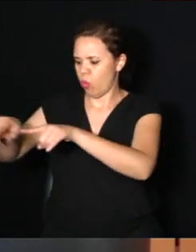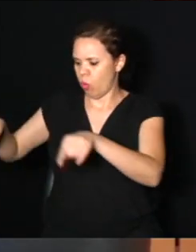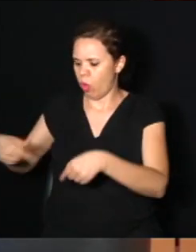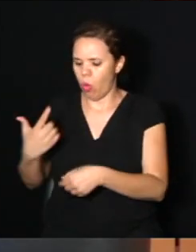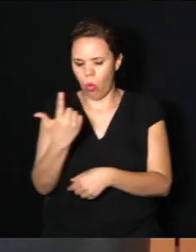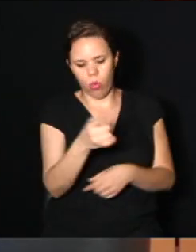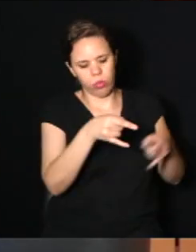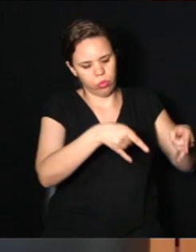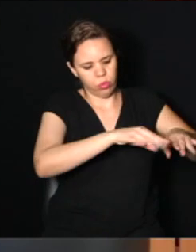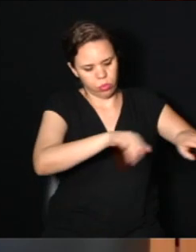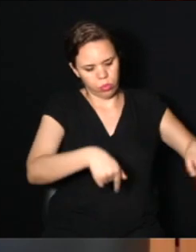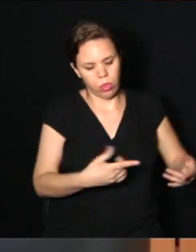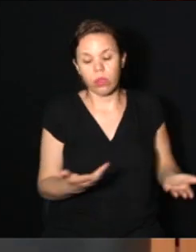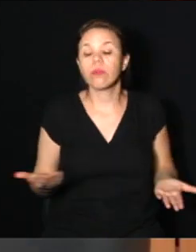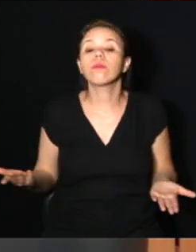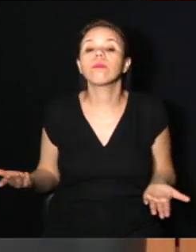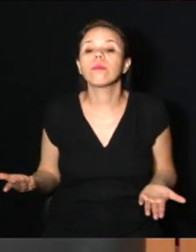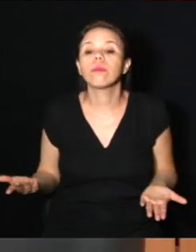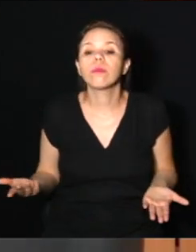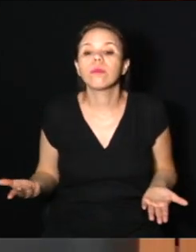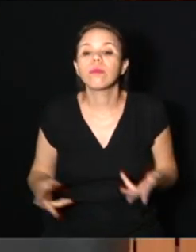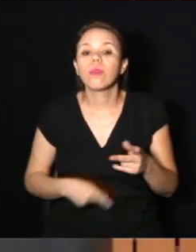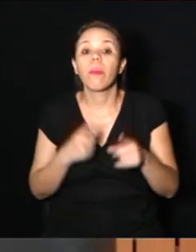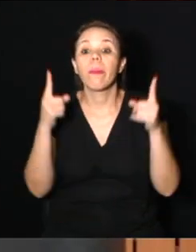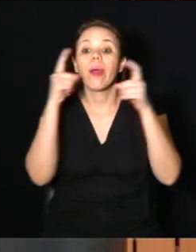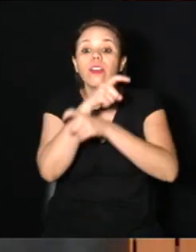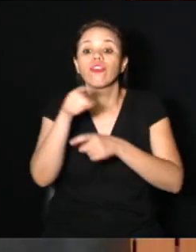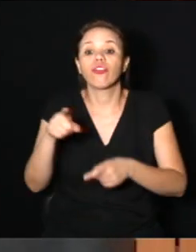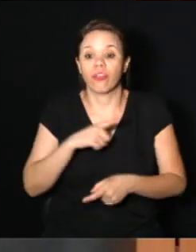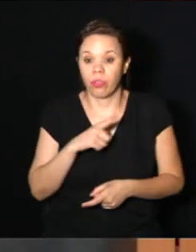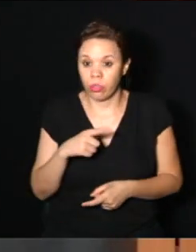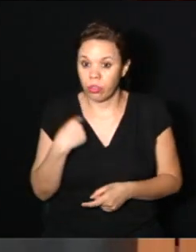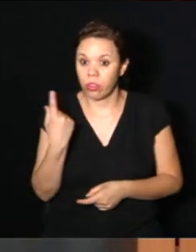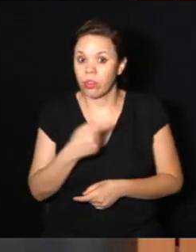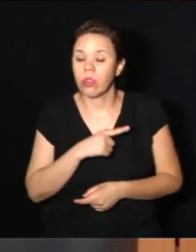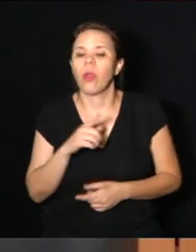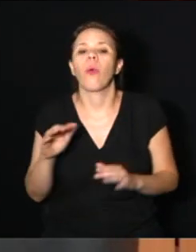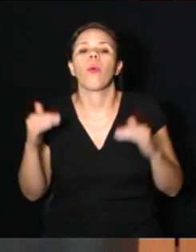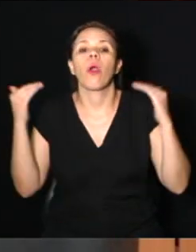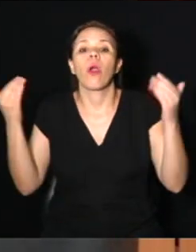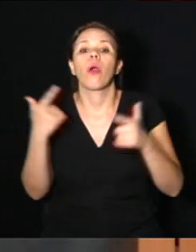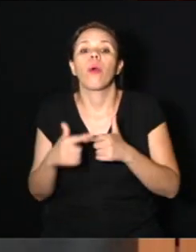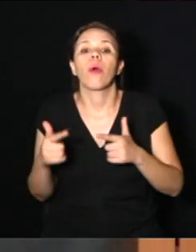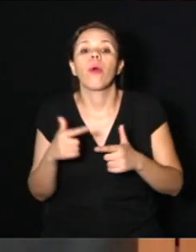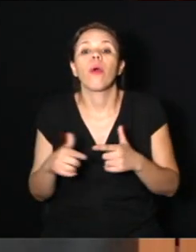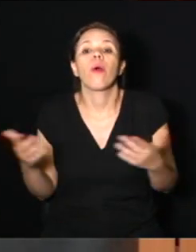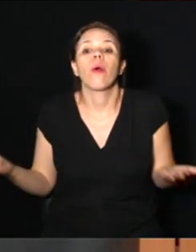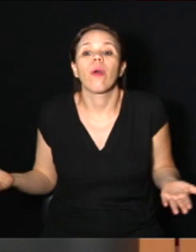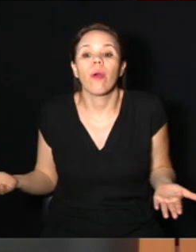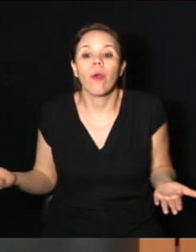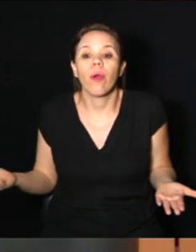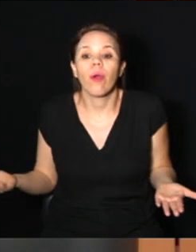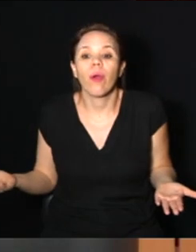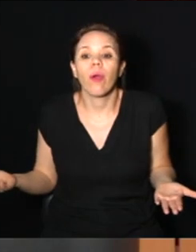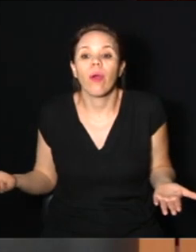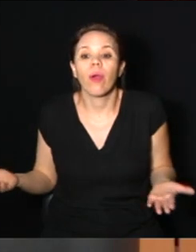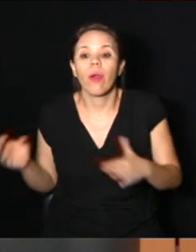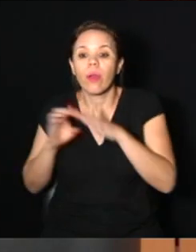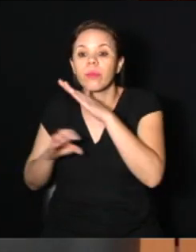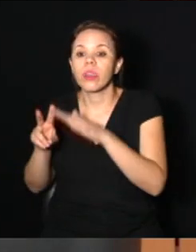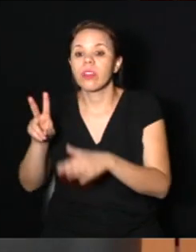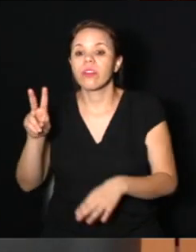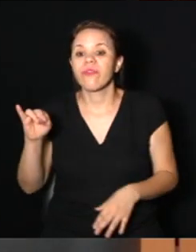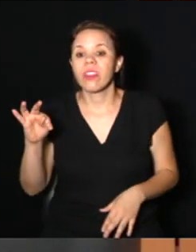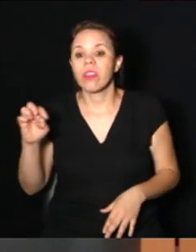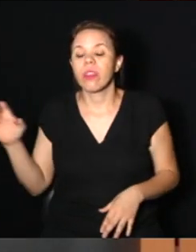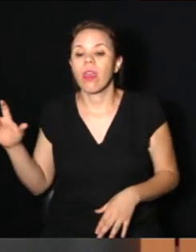no outro. Você imagina a dificuldade que nós temos. E qual é o grande problema? O grande problema é que a Vitale prestando um